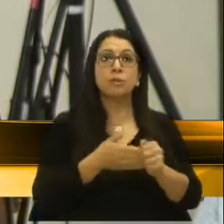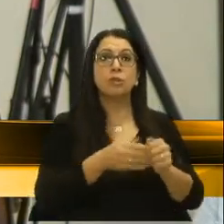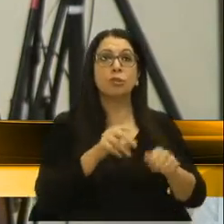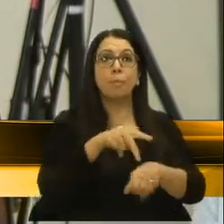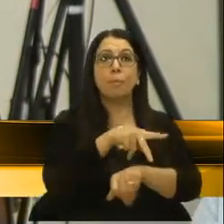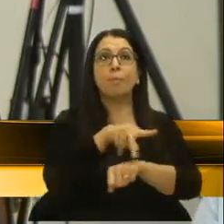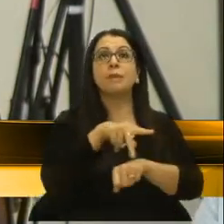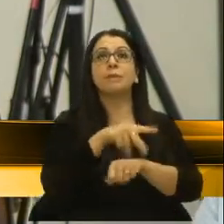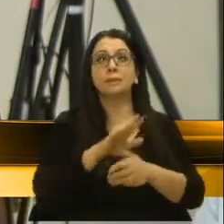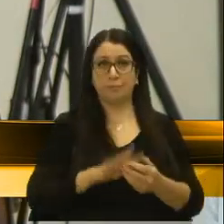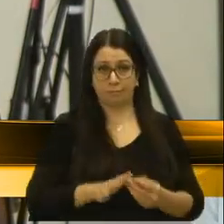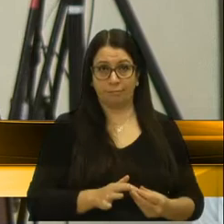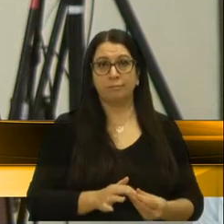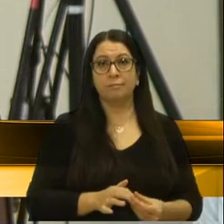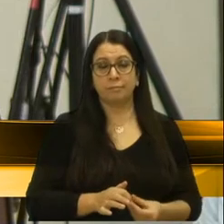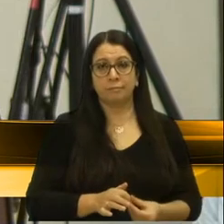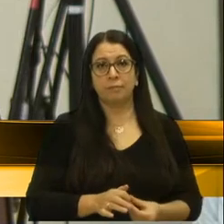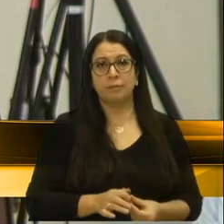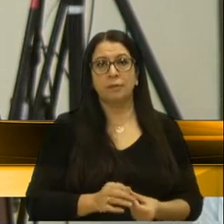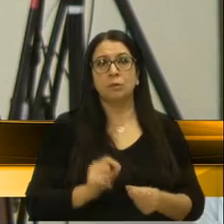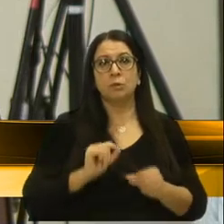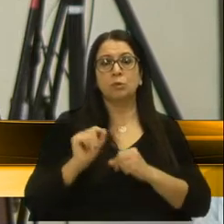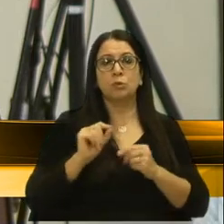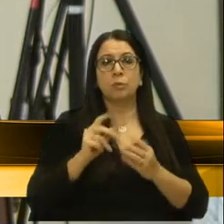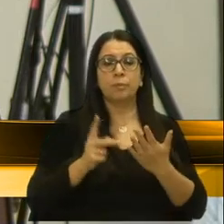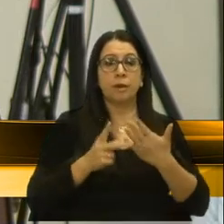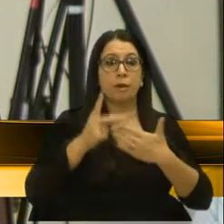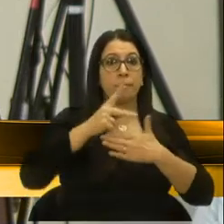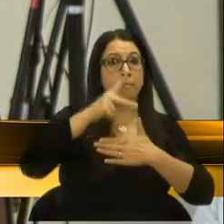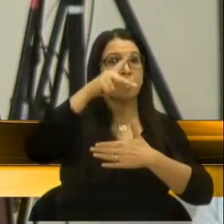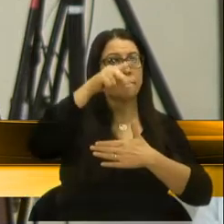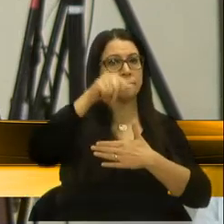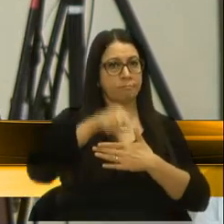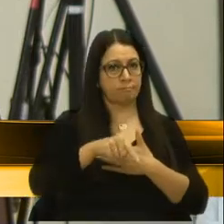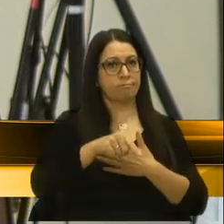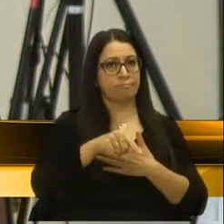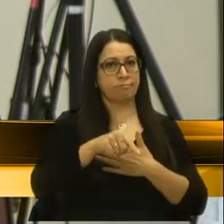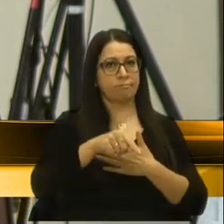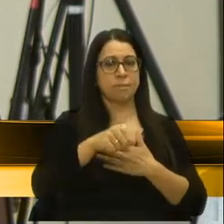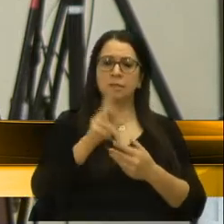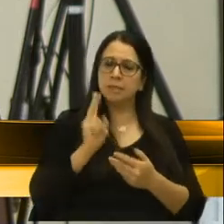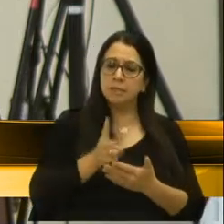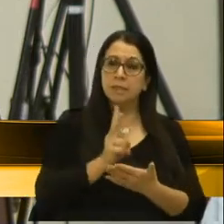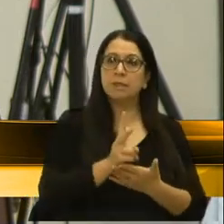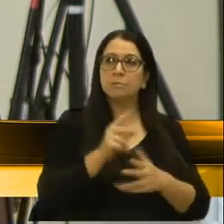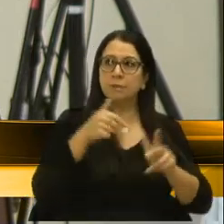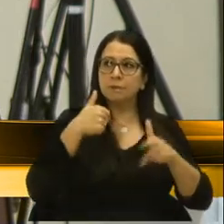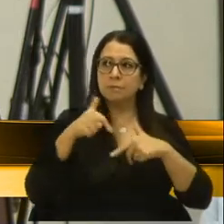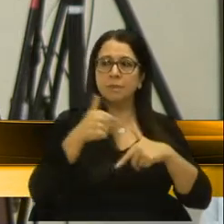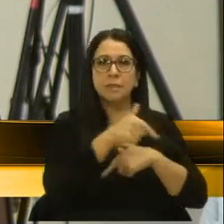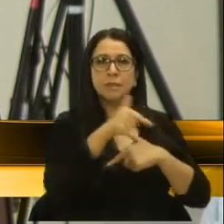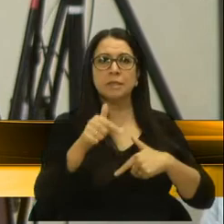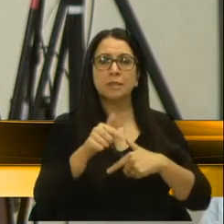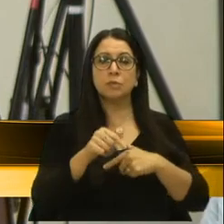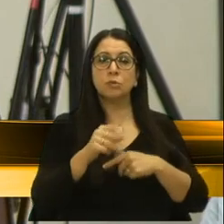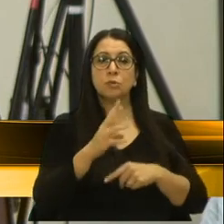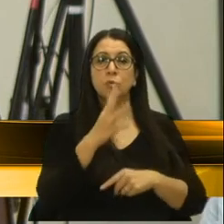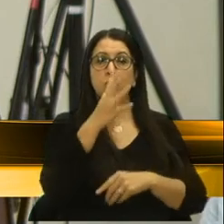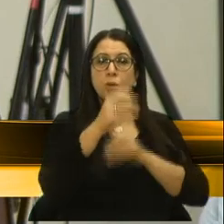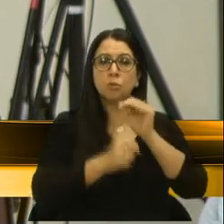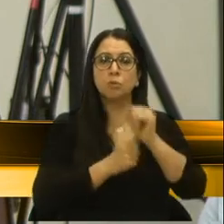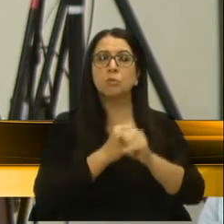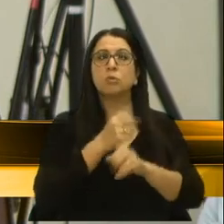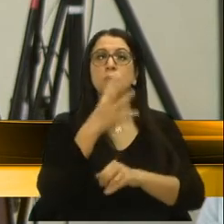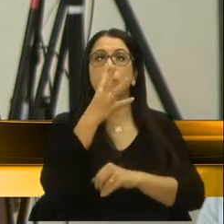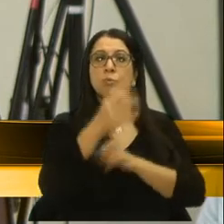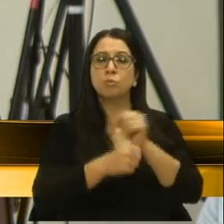país em relação a prioridades, essa questão de estar sempre trabalhando a cada 4 anos